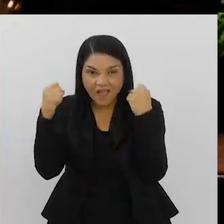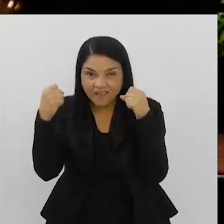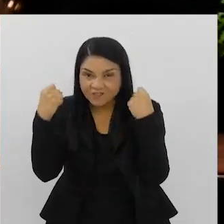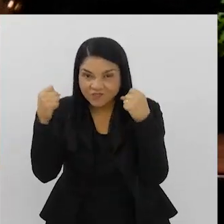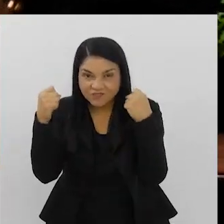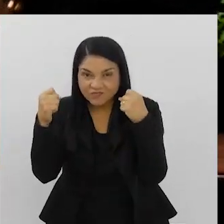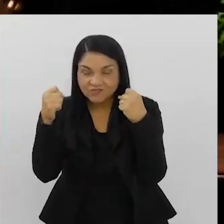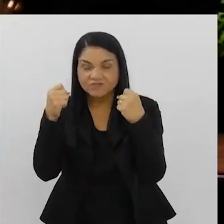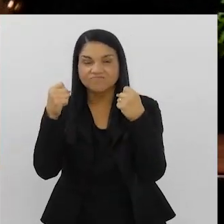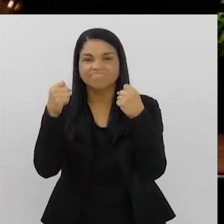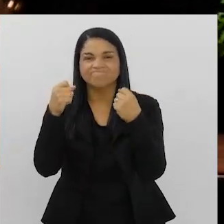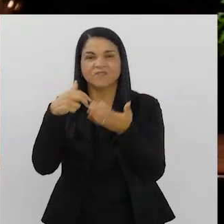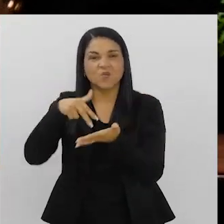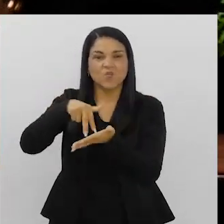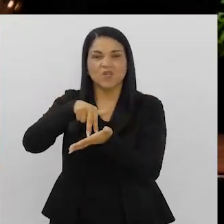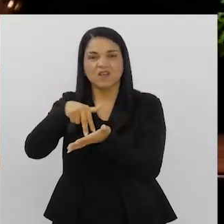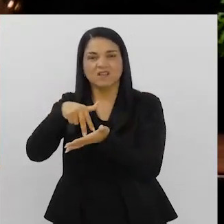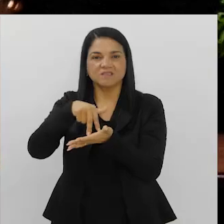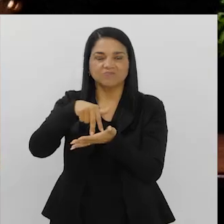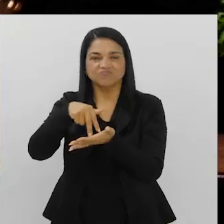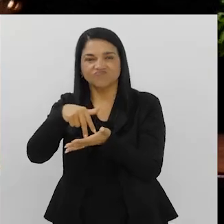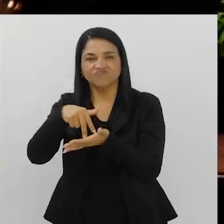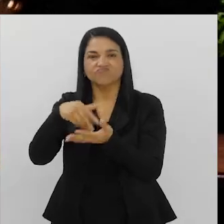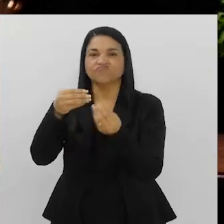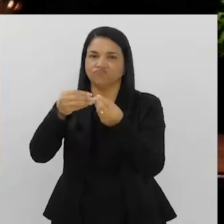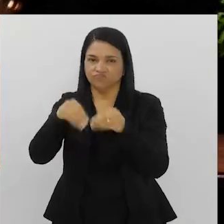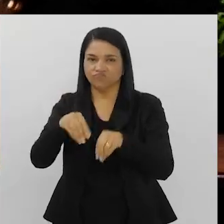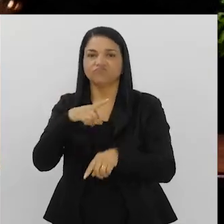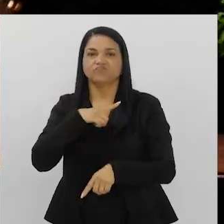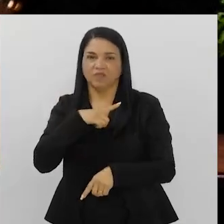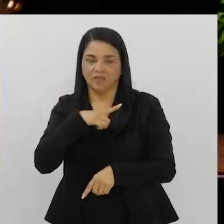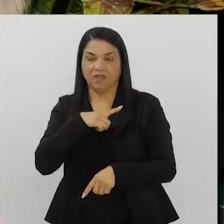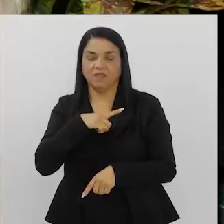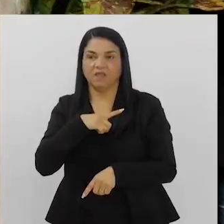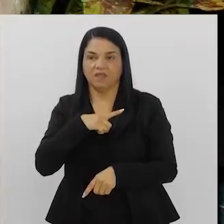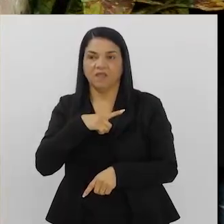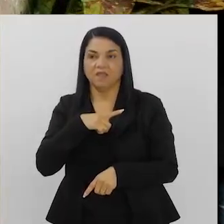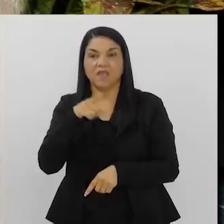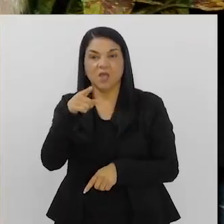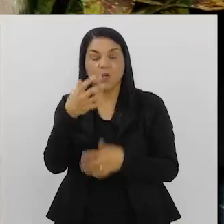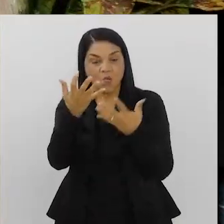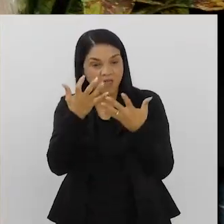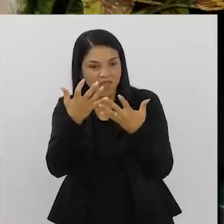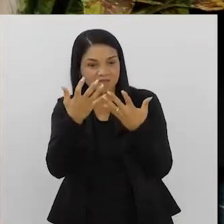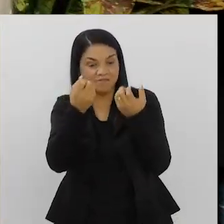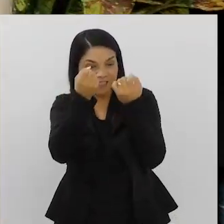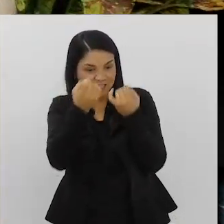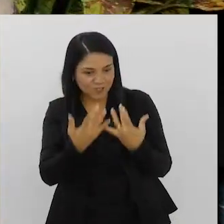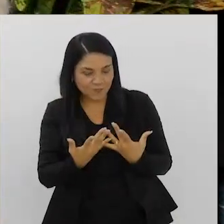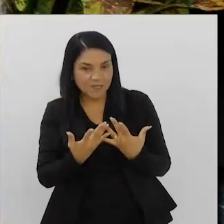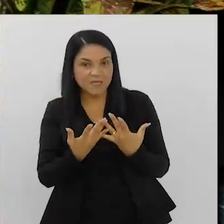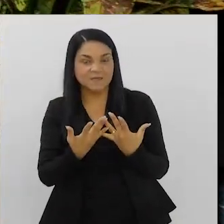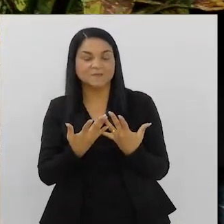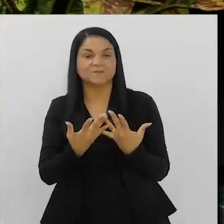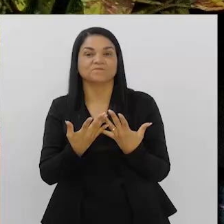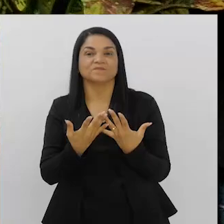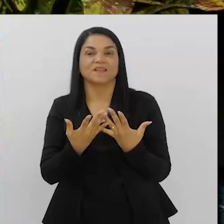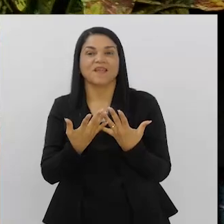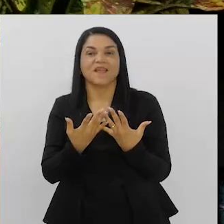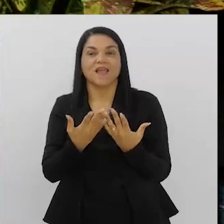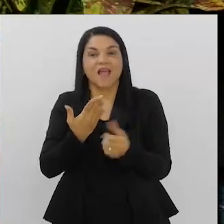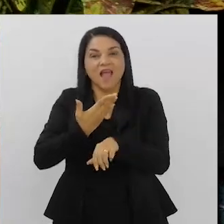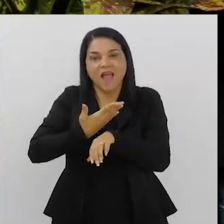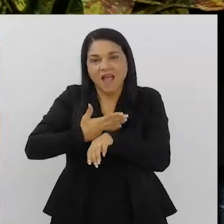atividade, cada vez mais o seu equilíbrio vai ser prejudicado. E eu queria também que você desse uma aula para a gente sobre